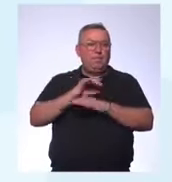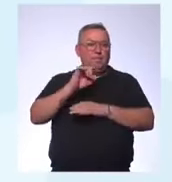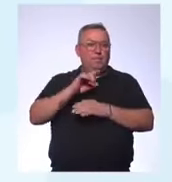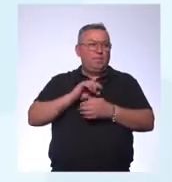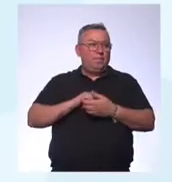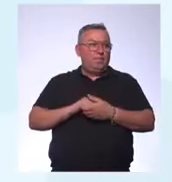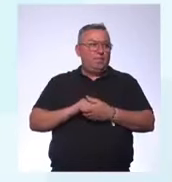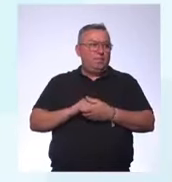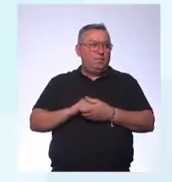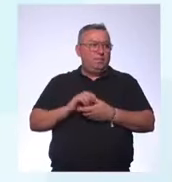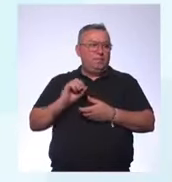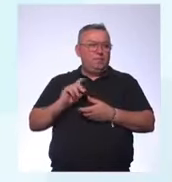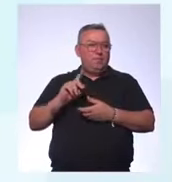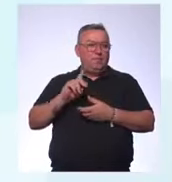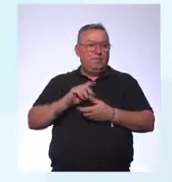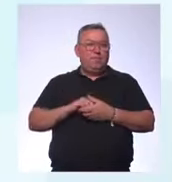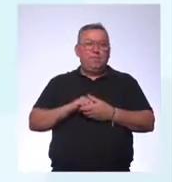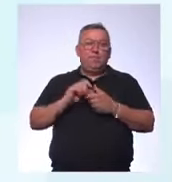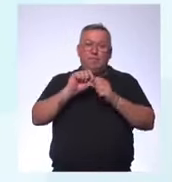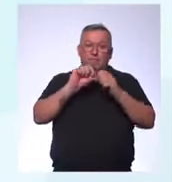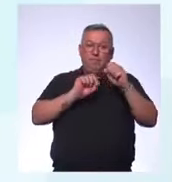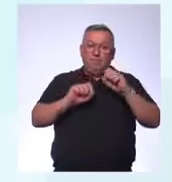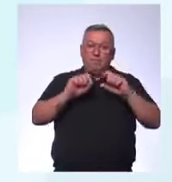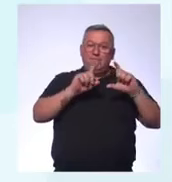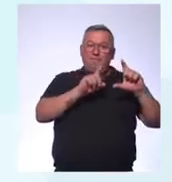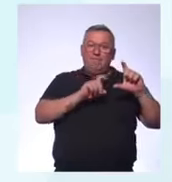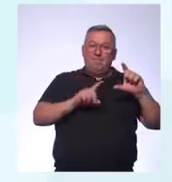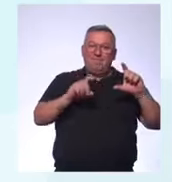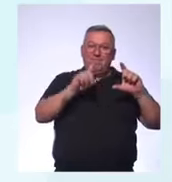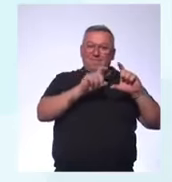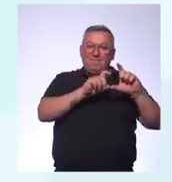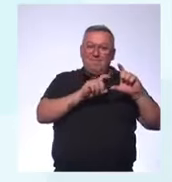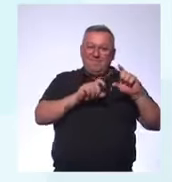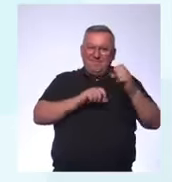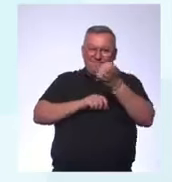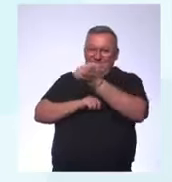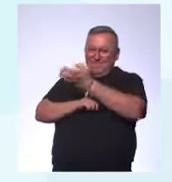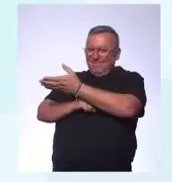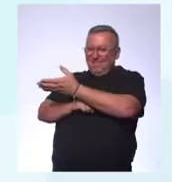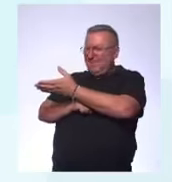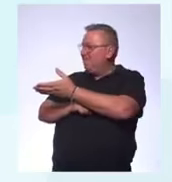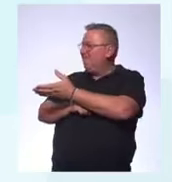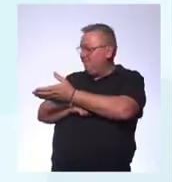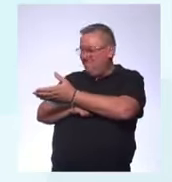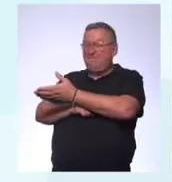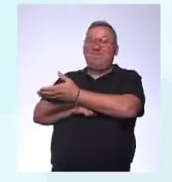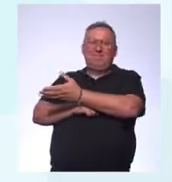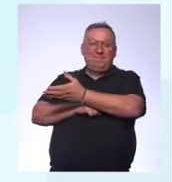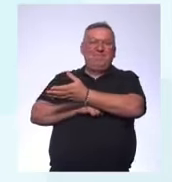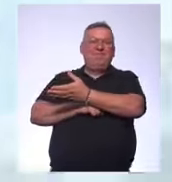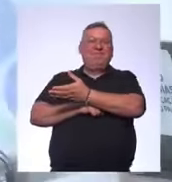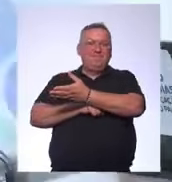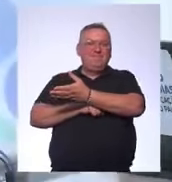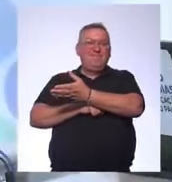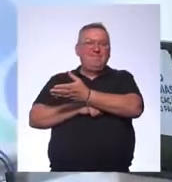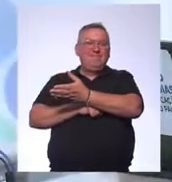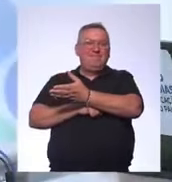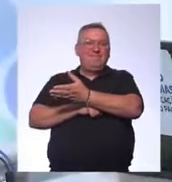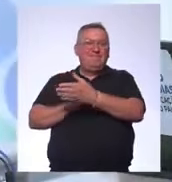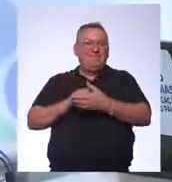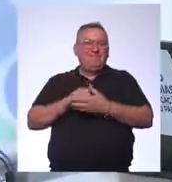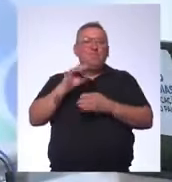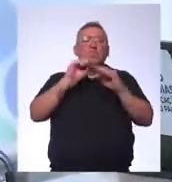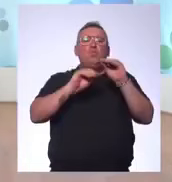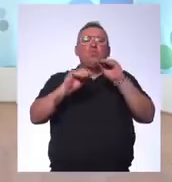ele, ok? Façam, por gentileza, a avaliação da aula, tem o QR Code, tem o link. E